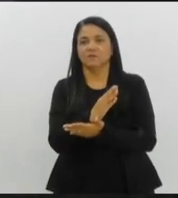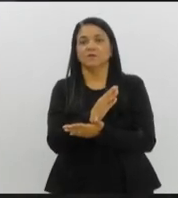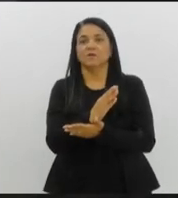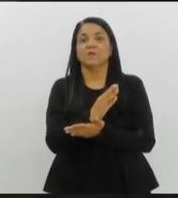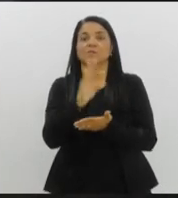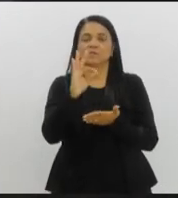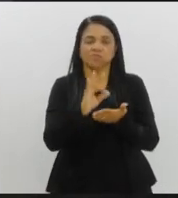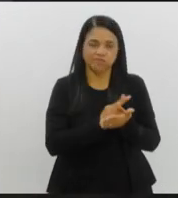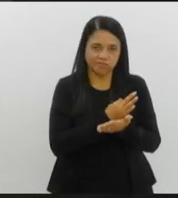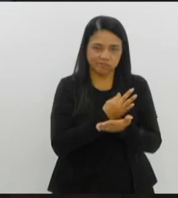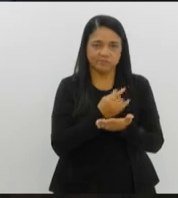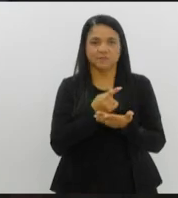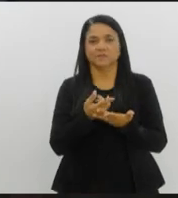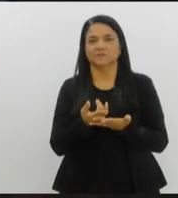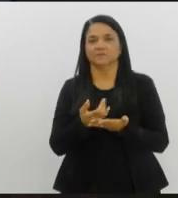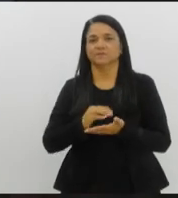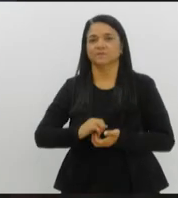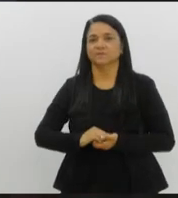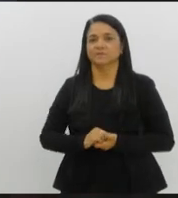vai a promulgação.